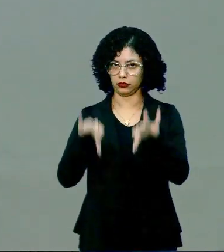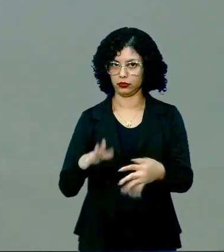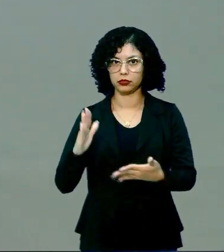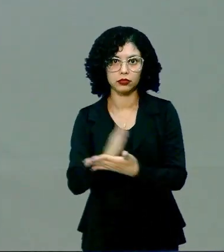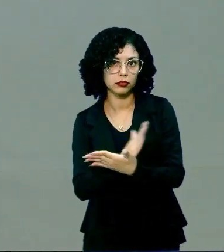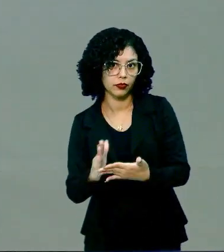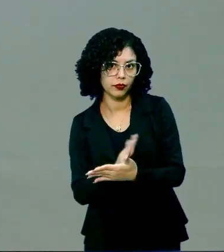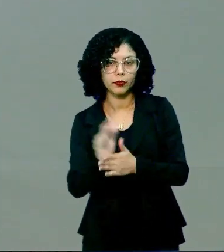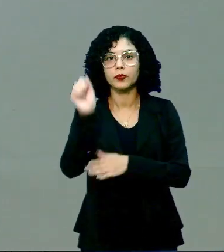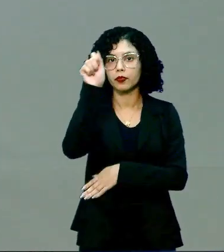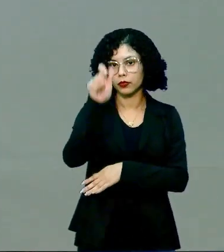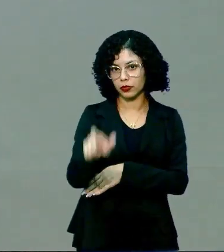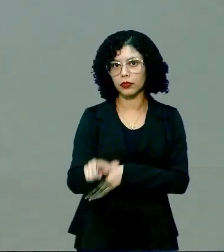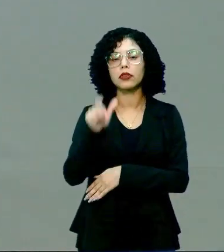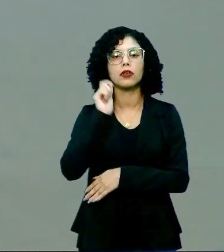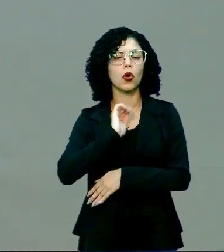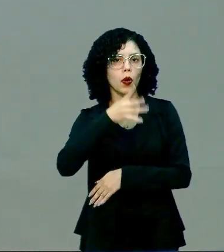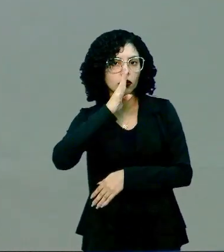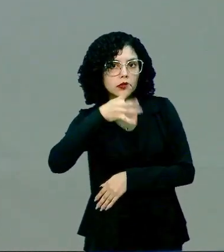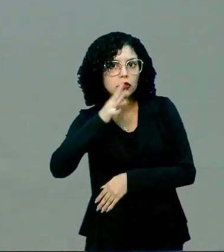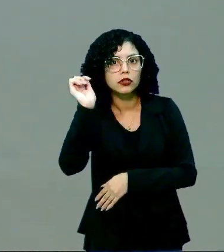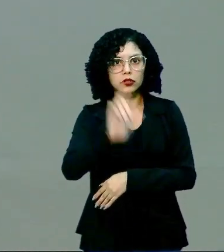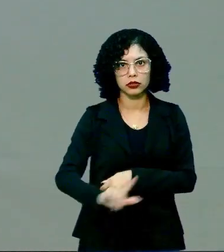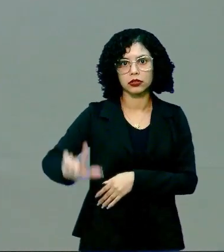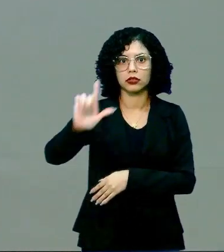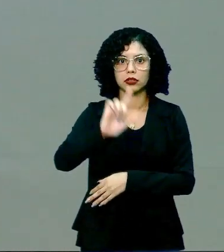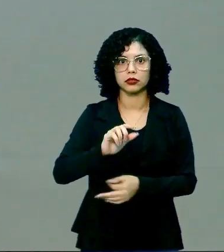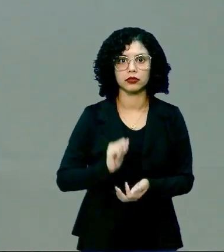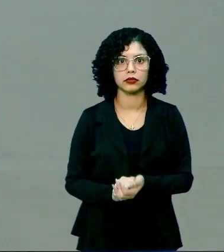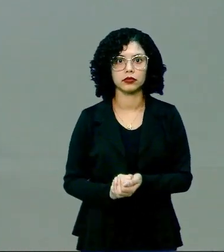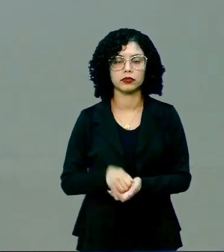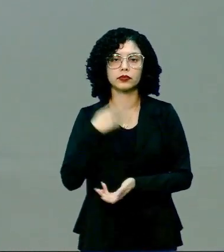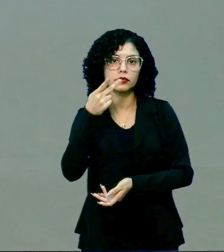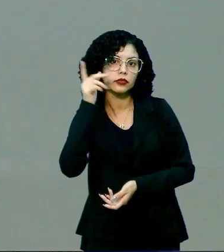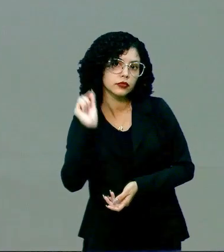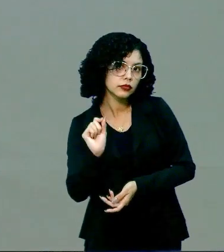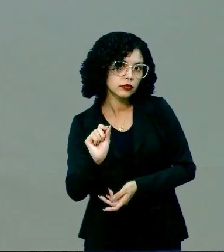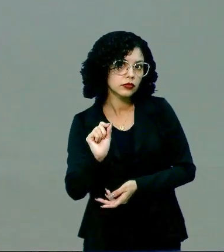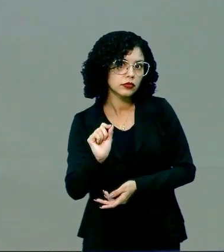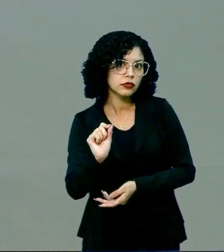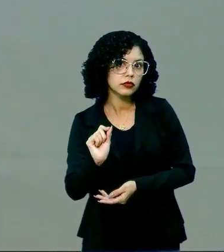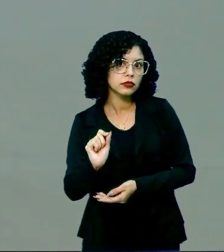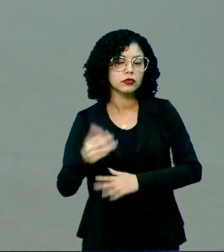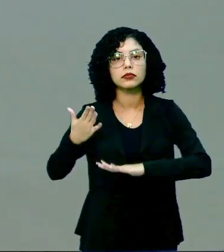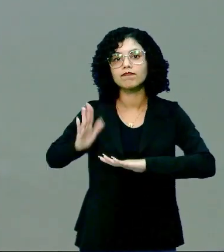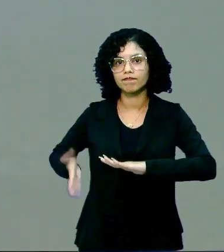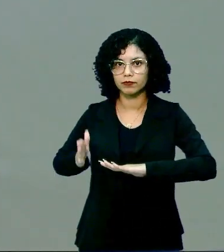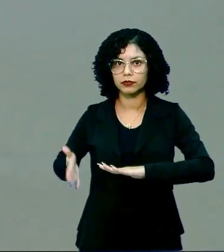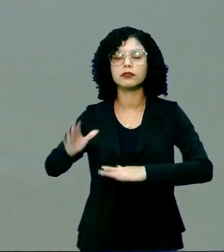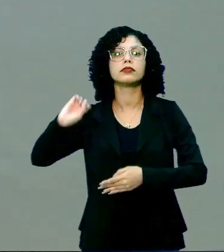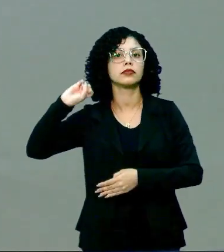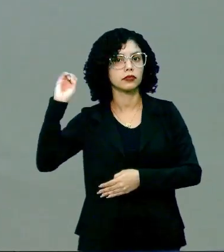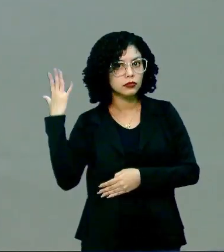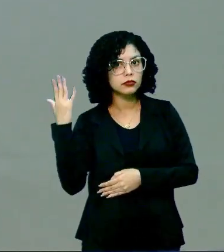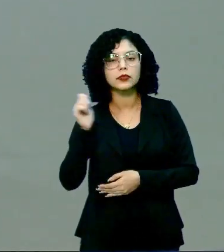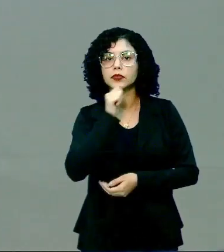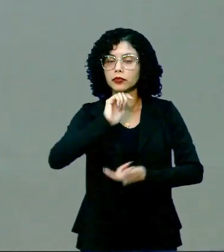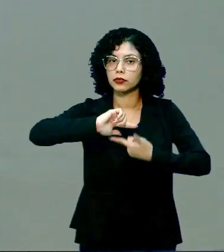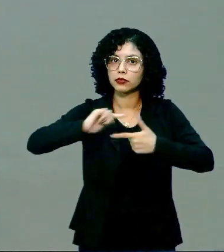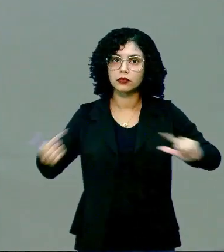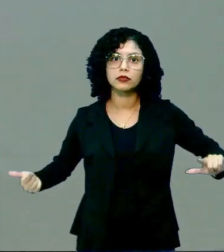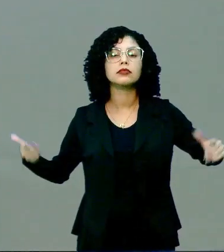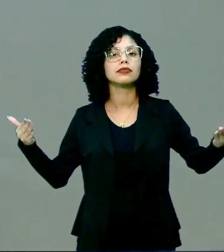conclui, alguns autores, críticos literários, dirão que o modernismo ainda acontece até os